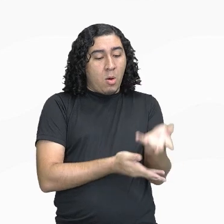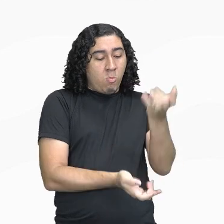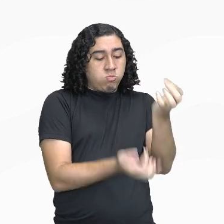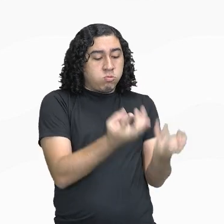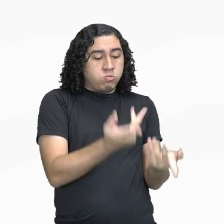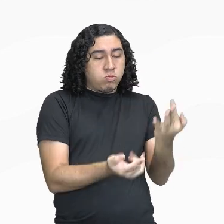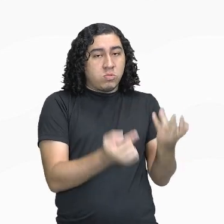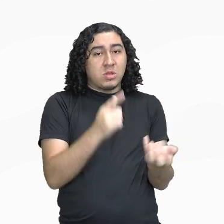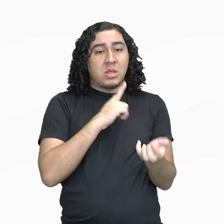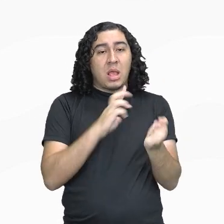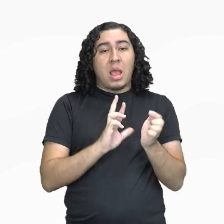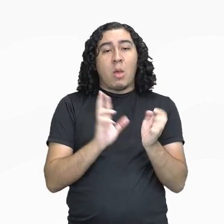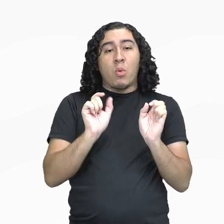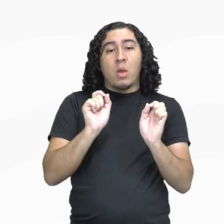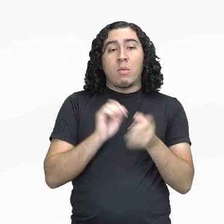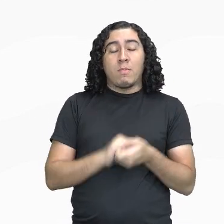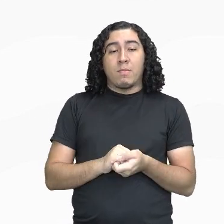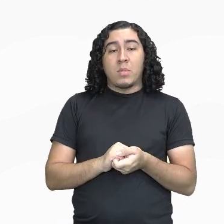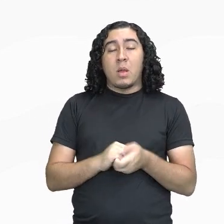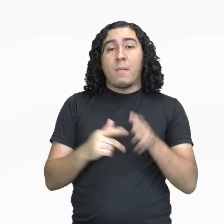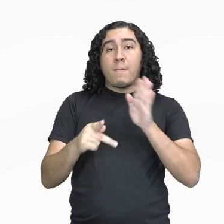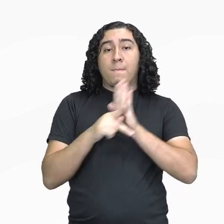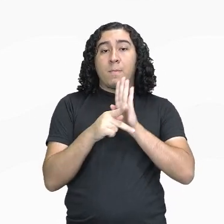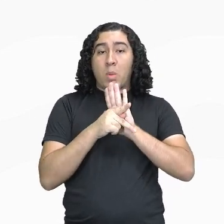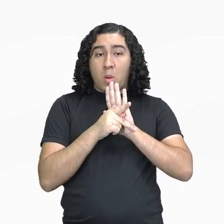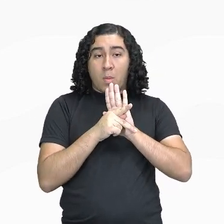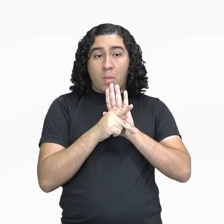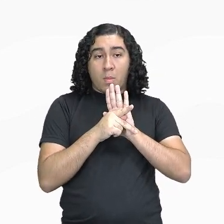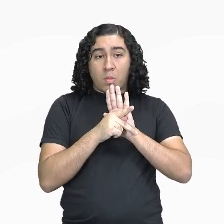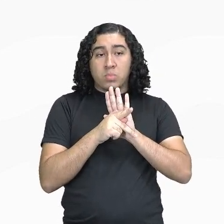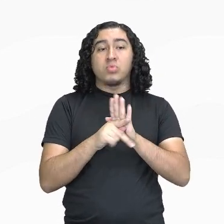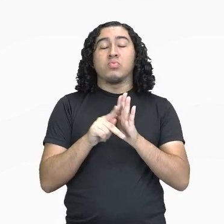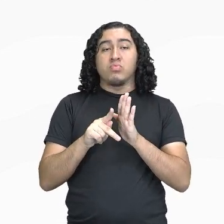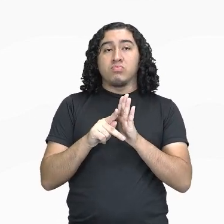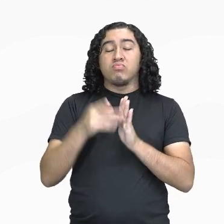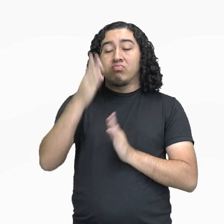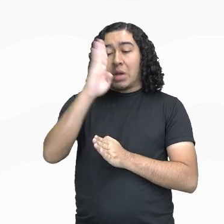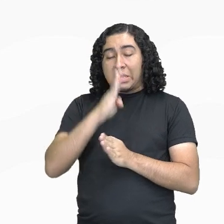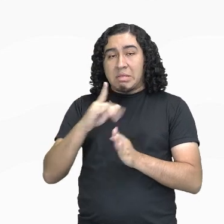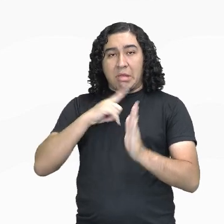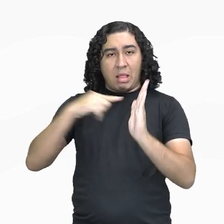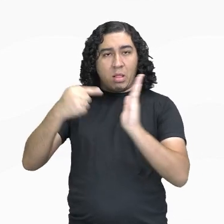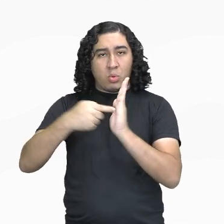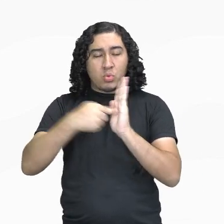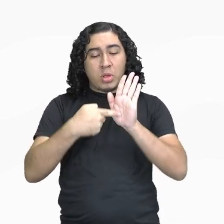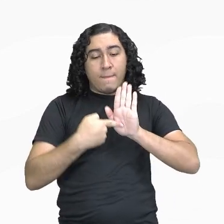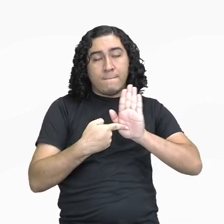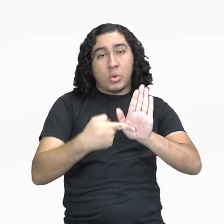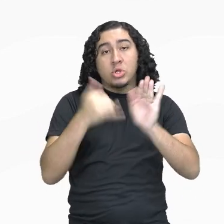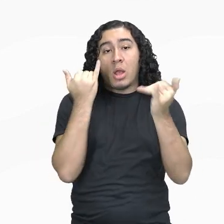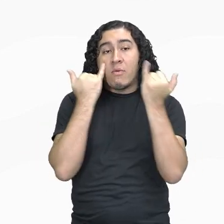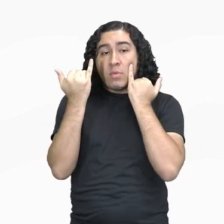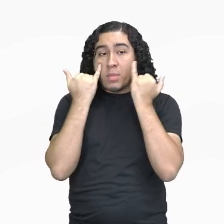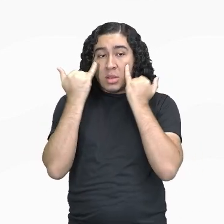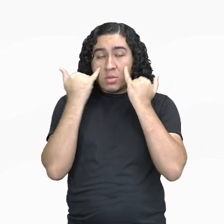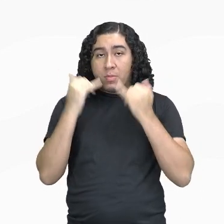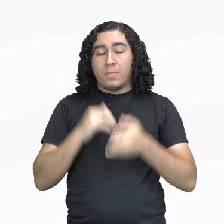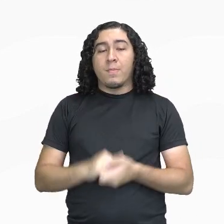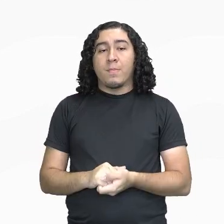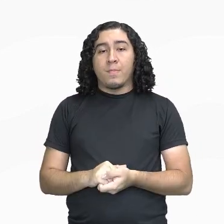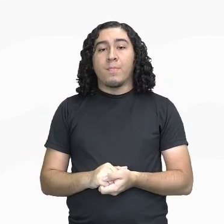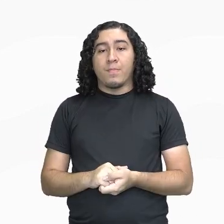como Amazônia Legal. Então, a Amazônia Legal é uma nomenclatura usada para demarcar os estados